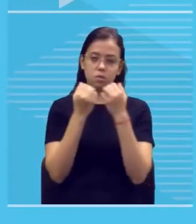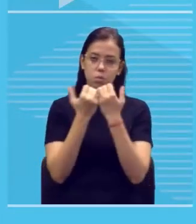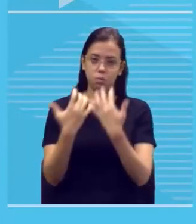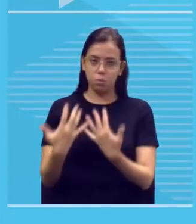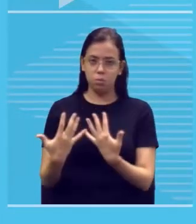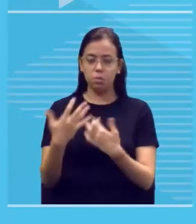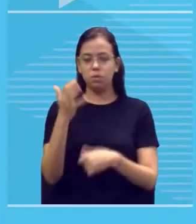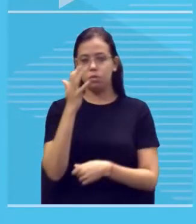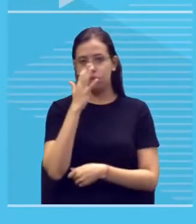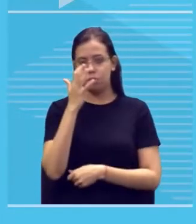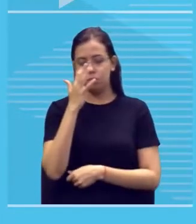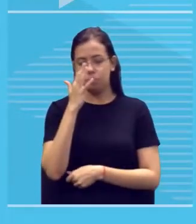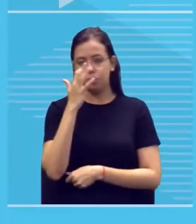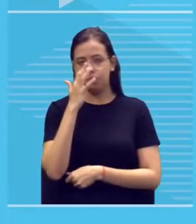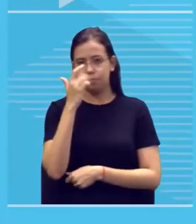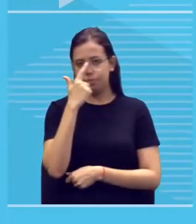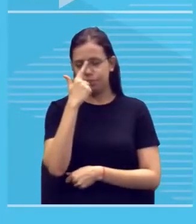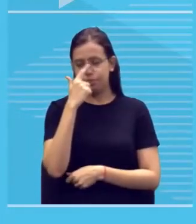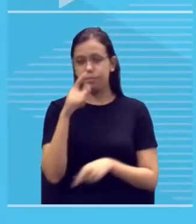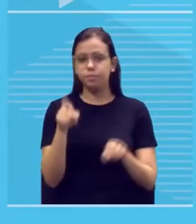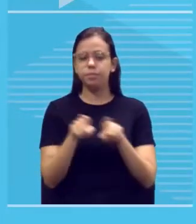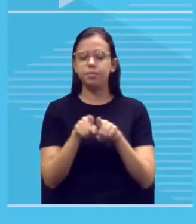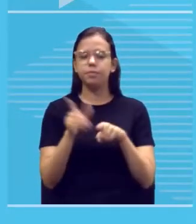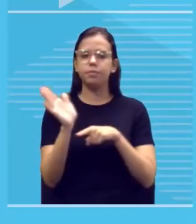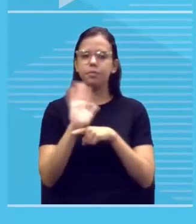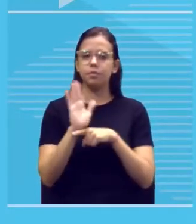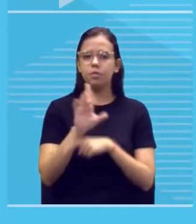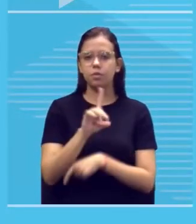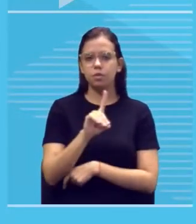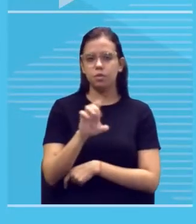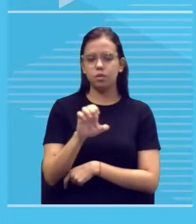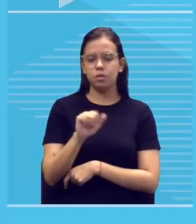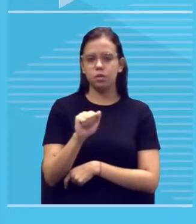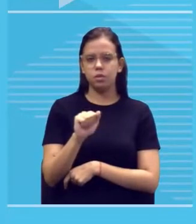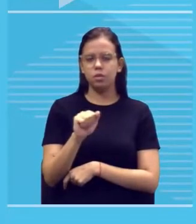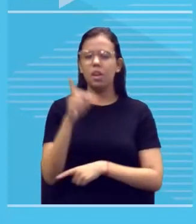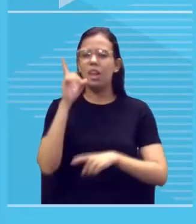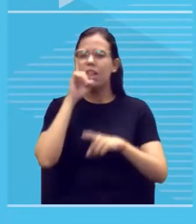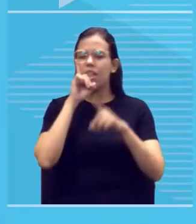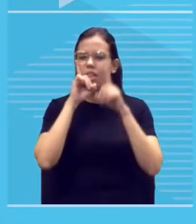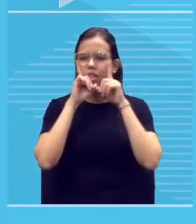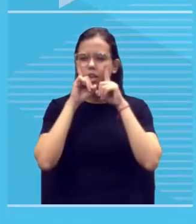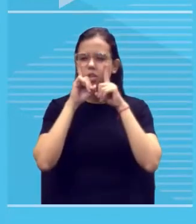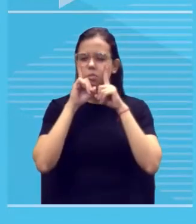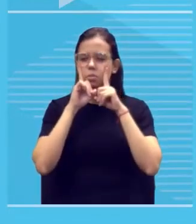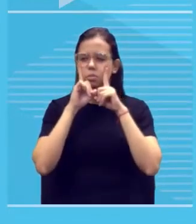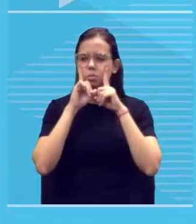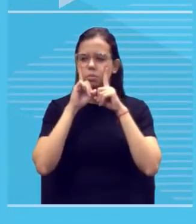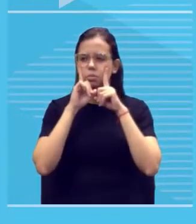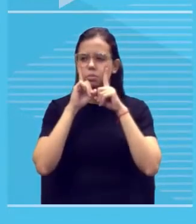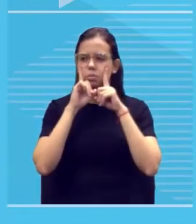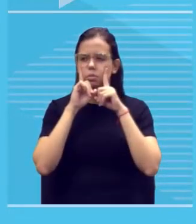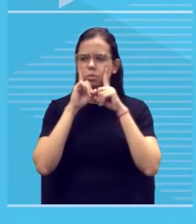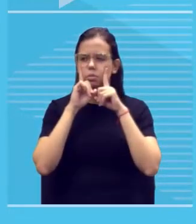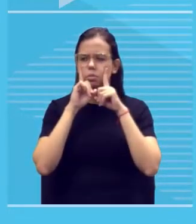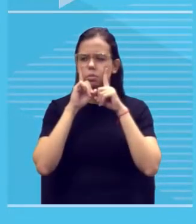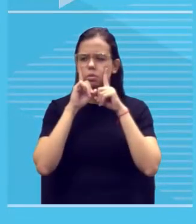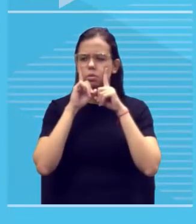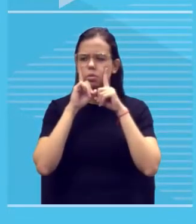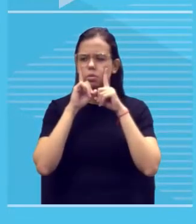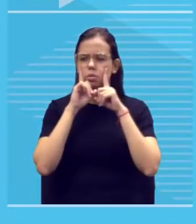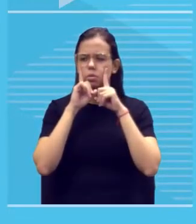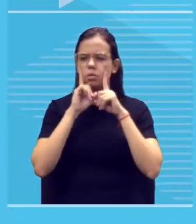observando o filme Deadpool por exemplo acontece bastante do protagonista fazer isso conversar é com a câmera